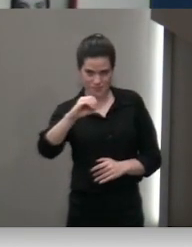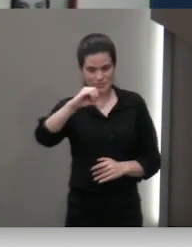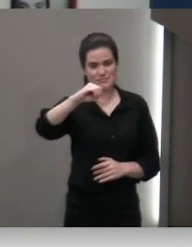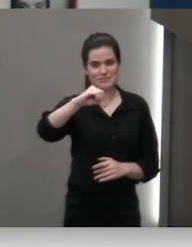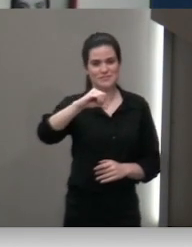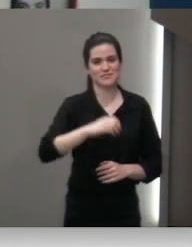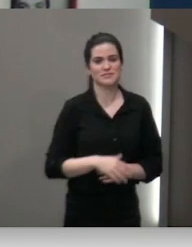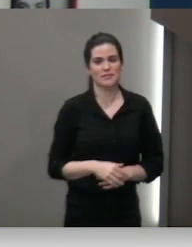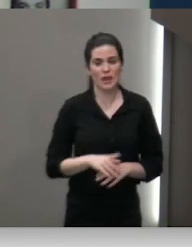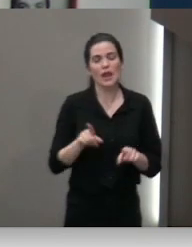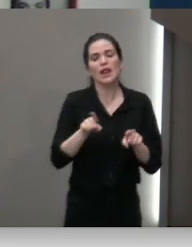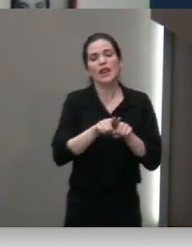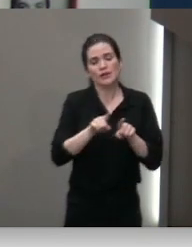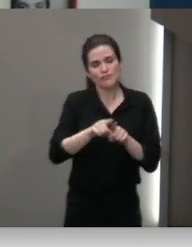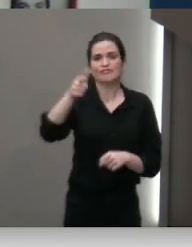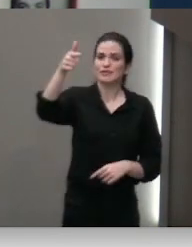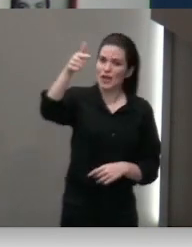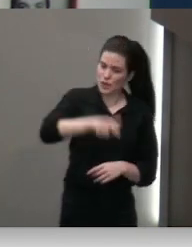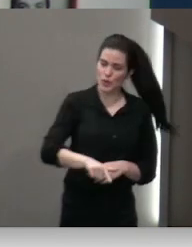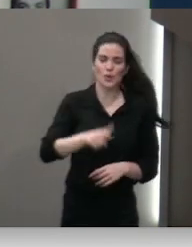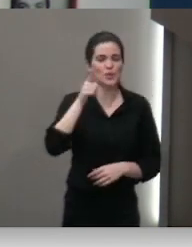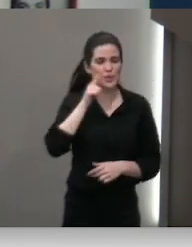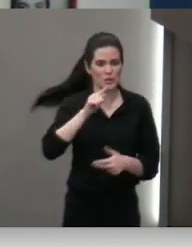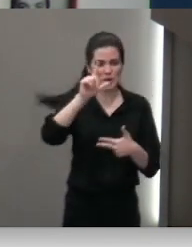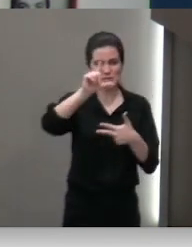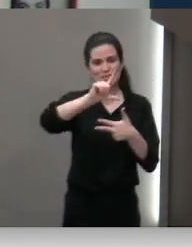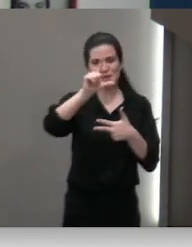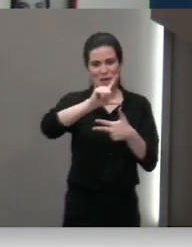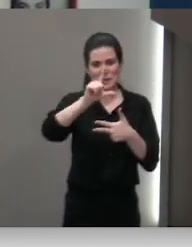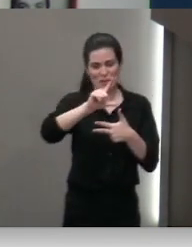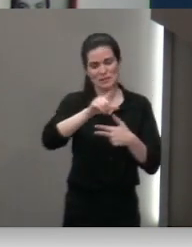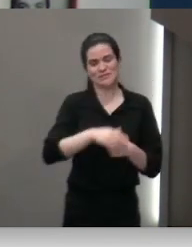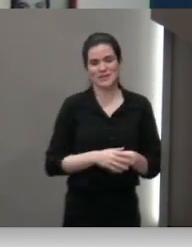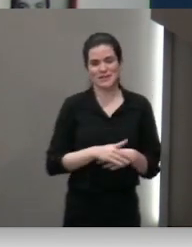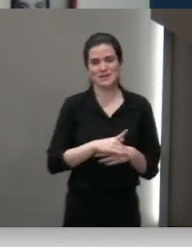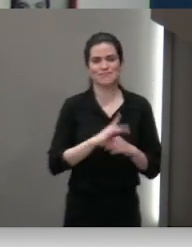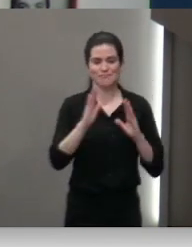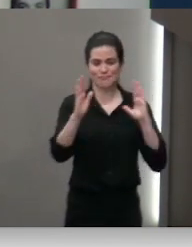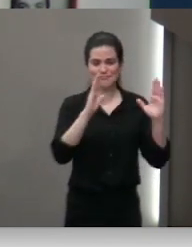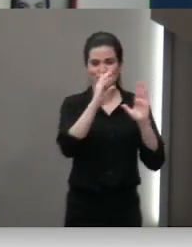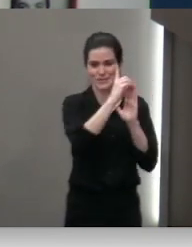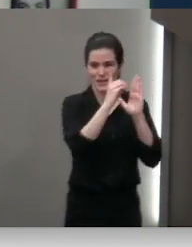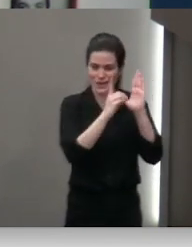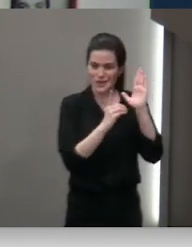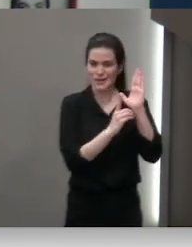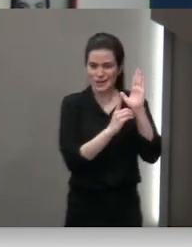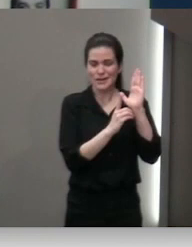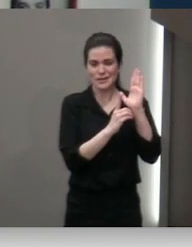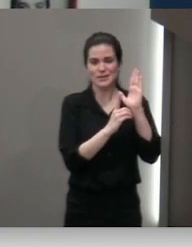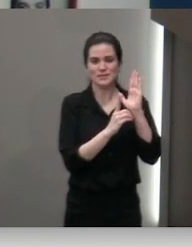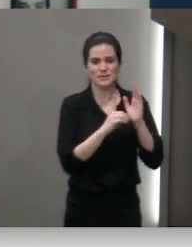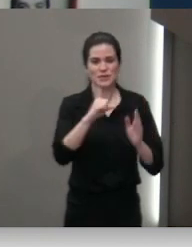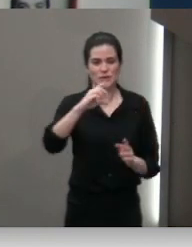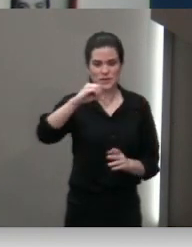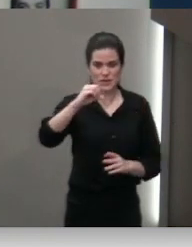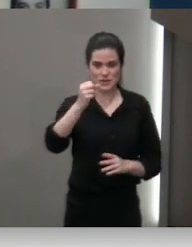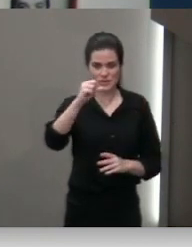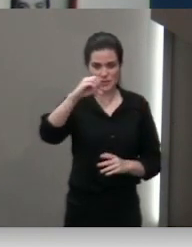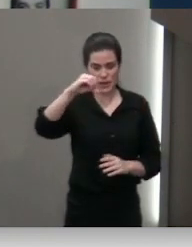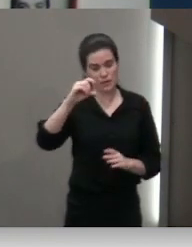e reeleito na décima legislatura, de 1989 a 1993, pelo